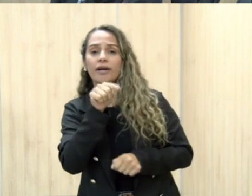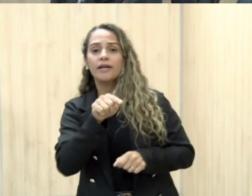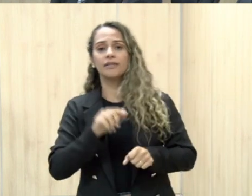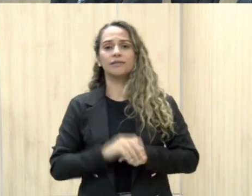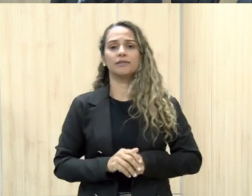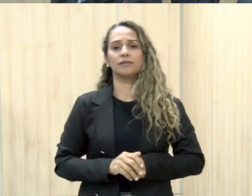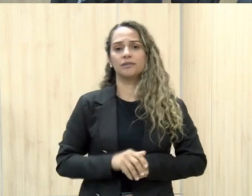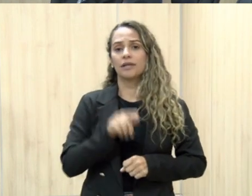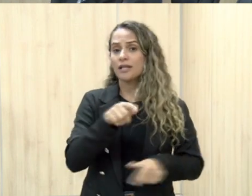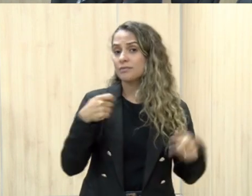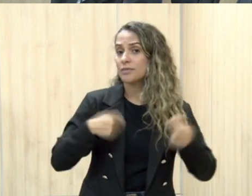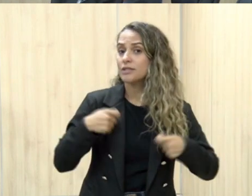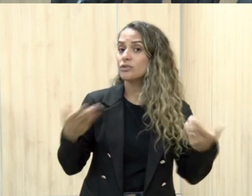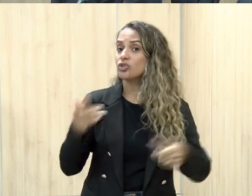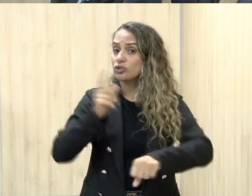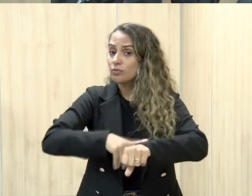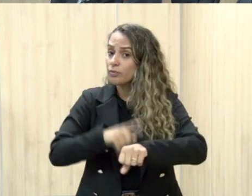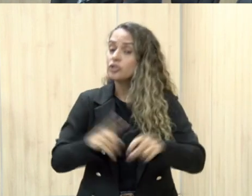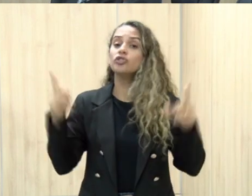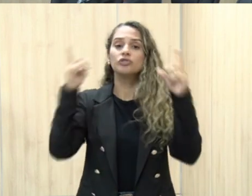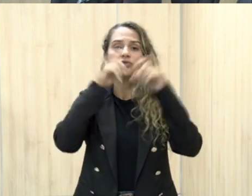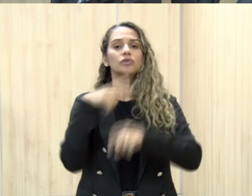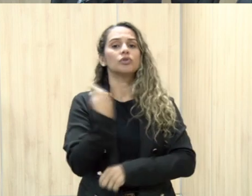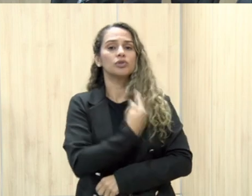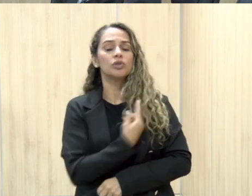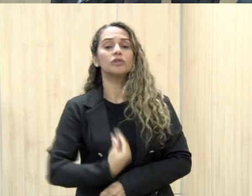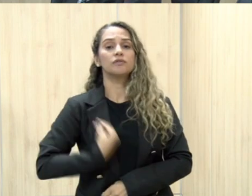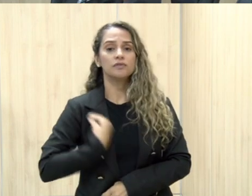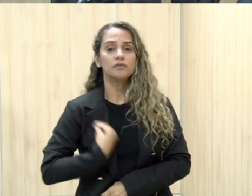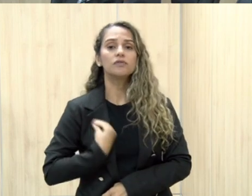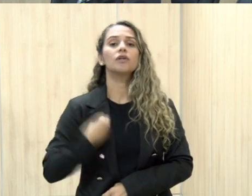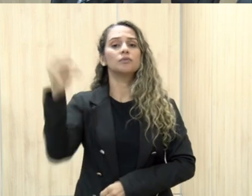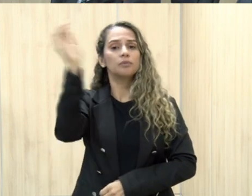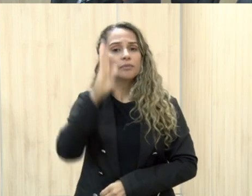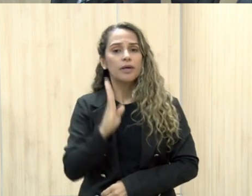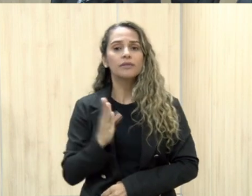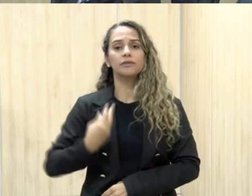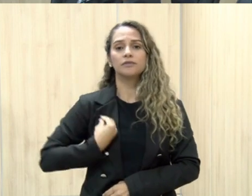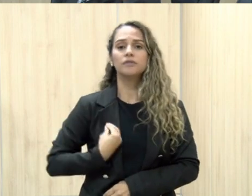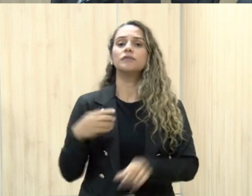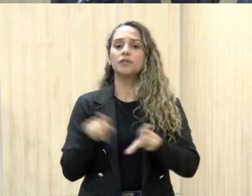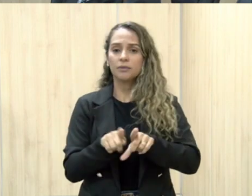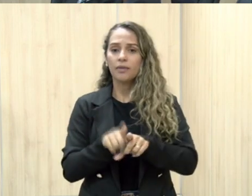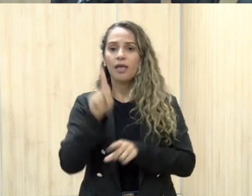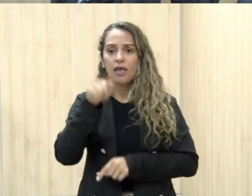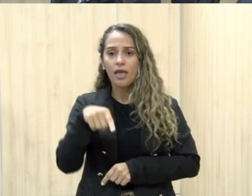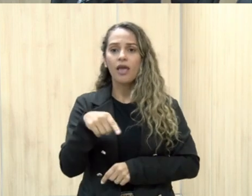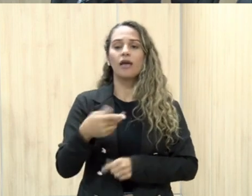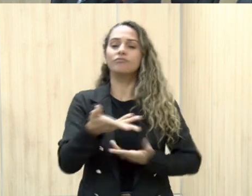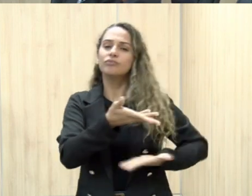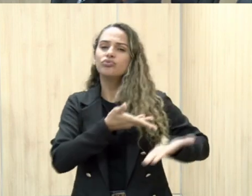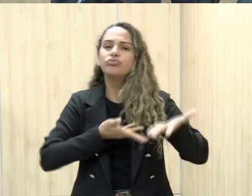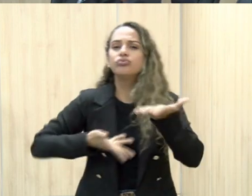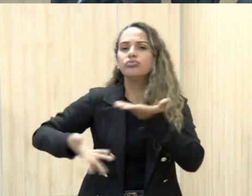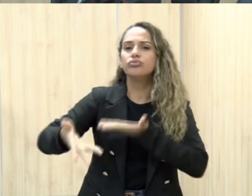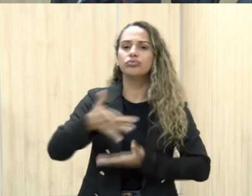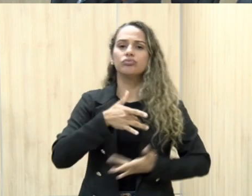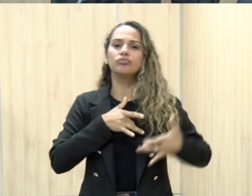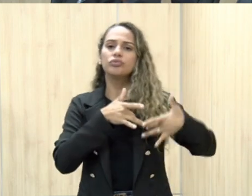necessidade hoje nesse momento difícil que nosso estado que nosso país vive que é de fato a solidariedade